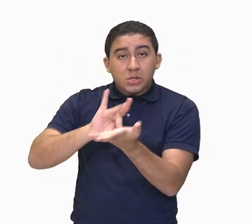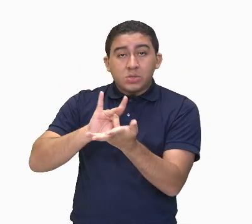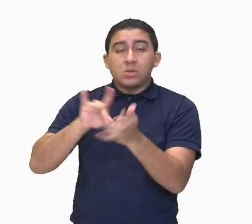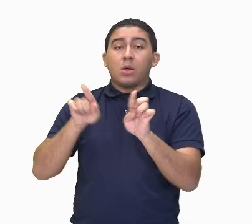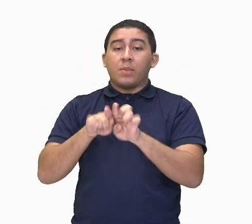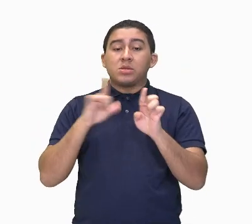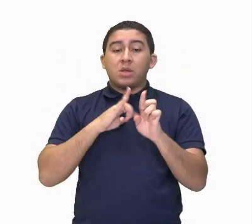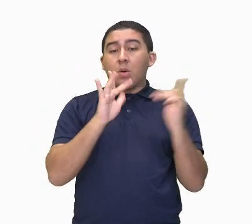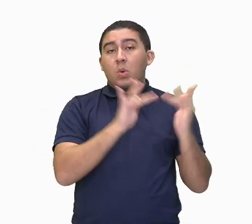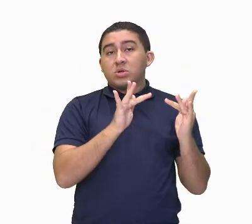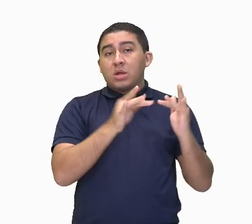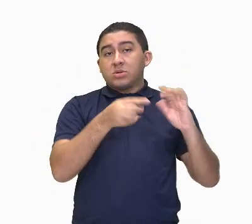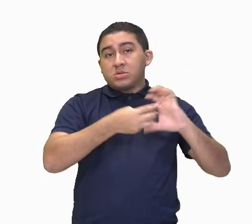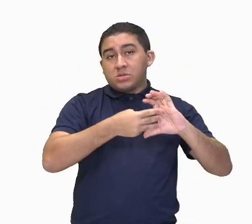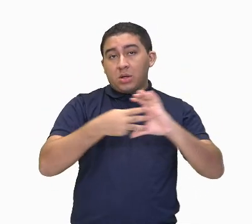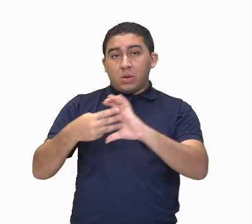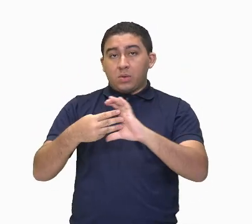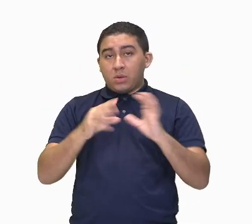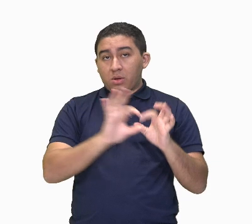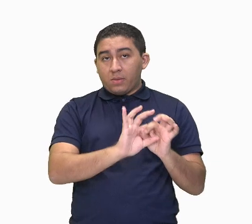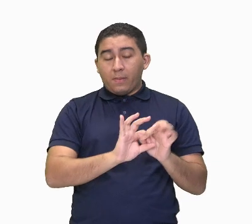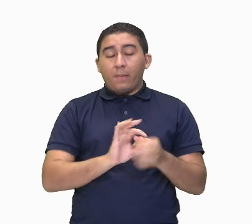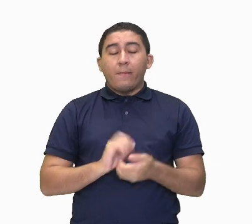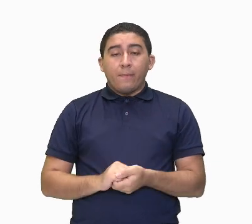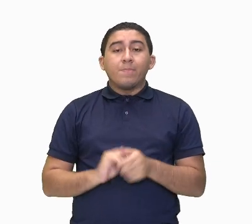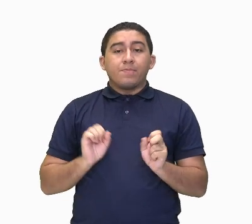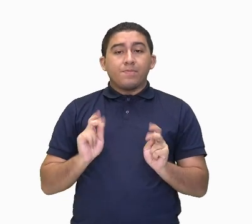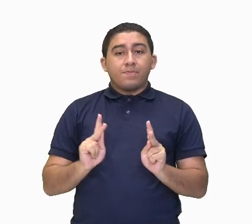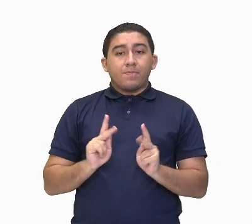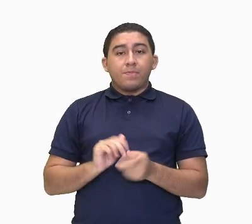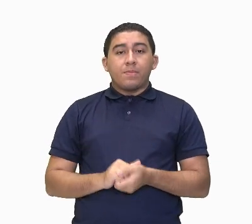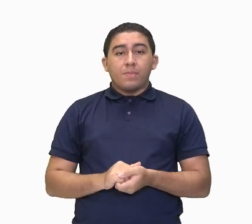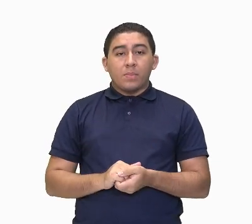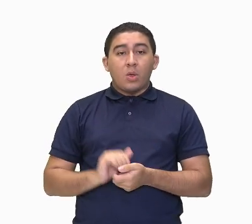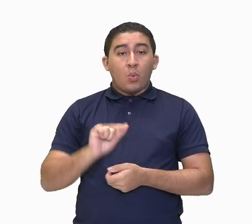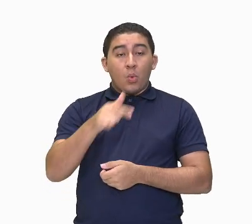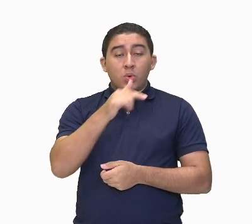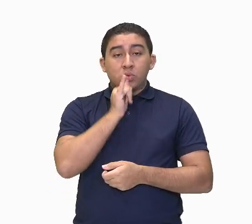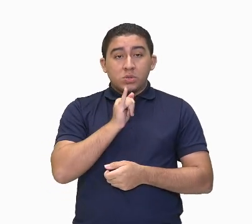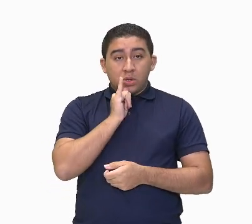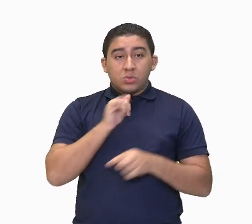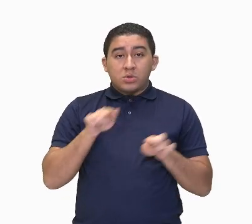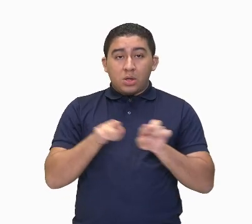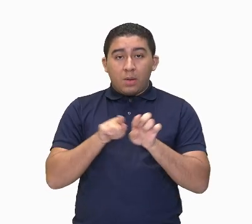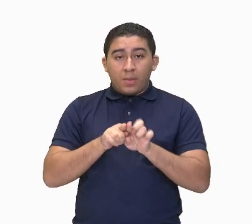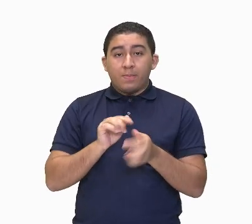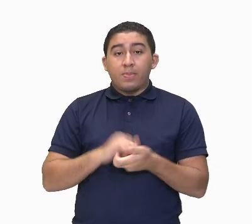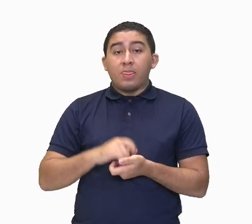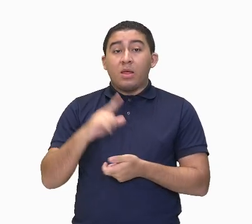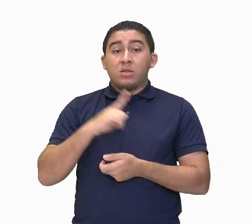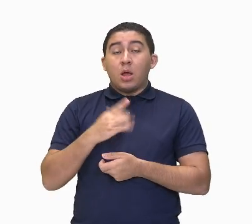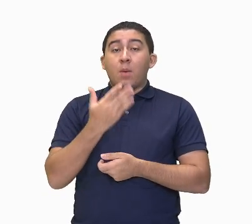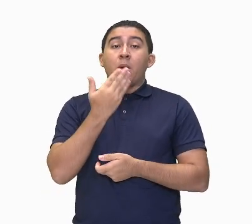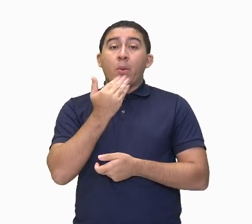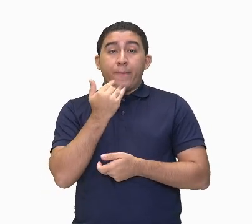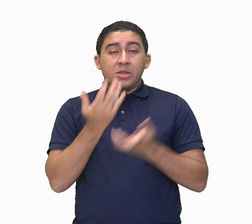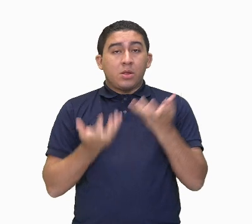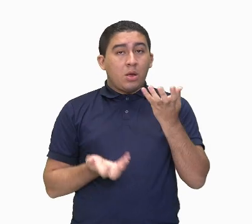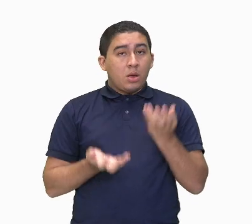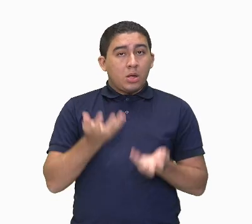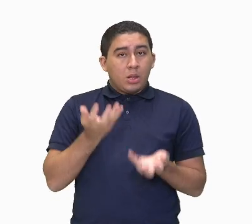conexões sinápticas, certo? Muito bem. Então, olha aí, um outro exemplo, ter uma alimentação